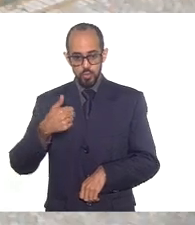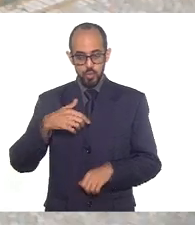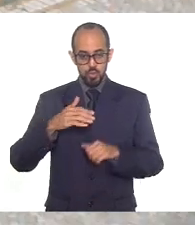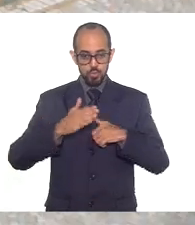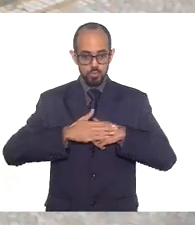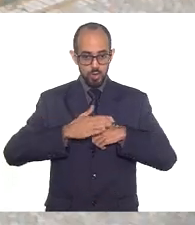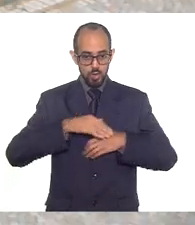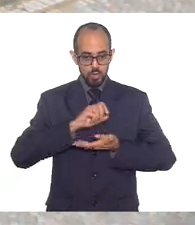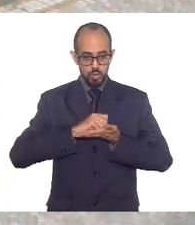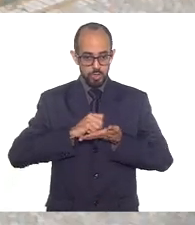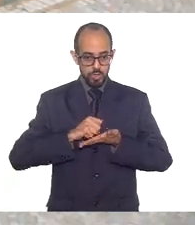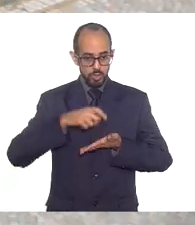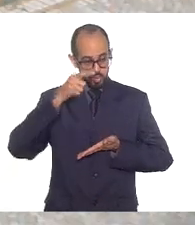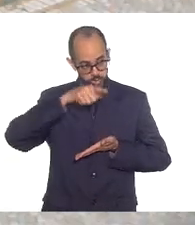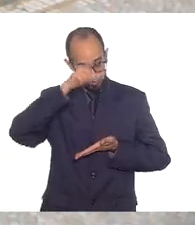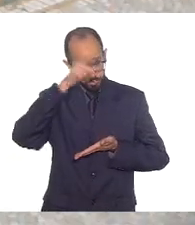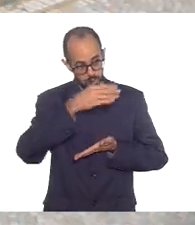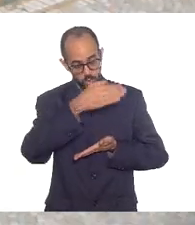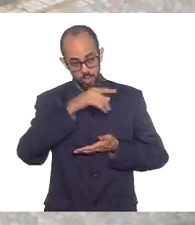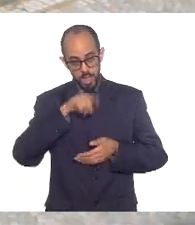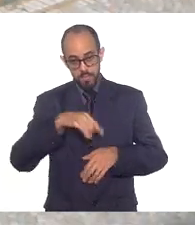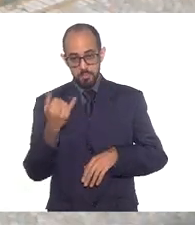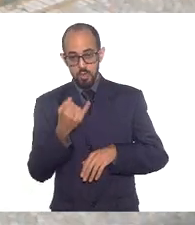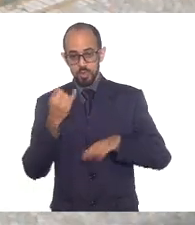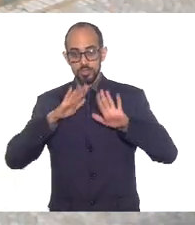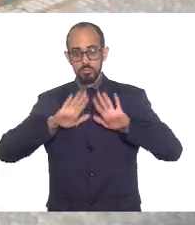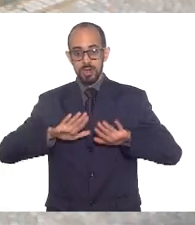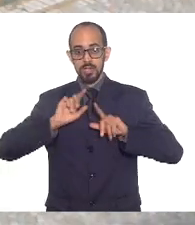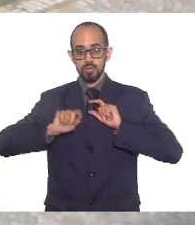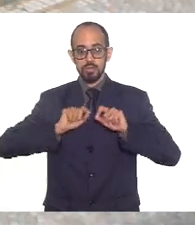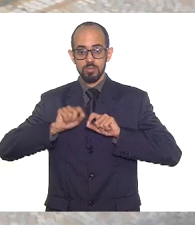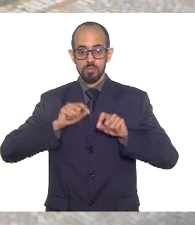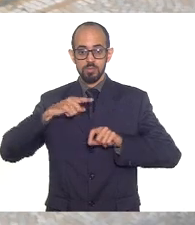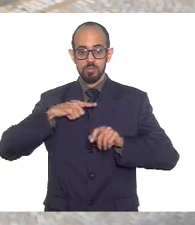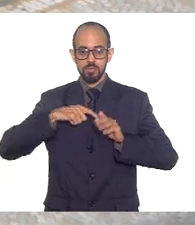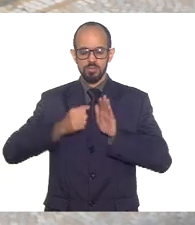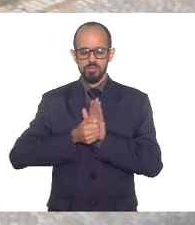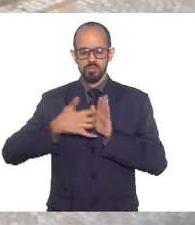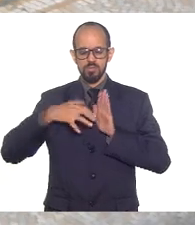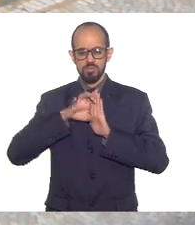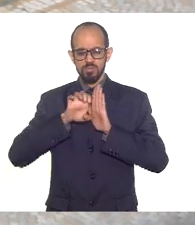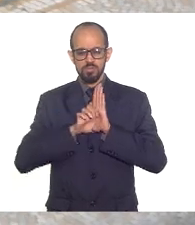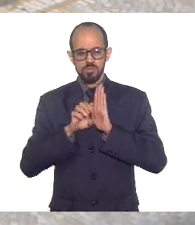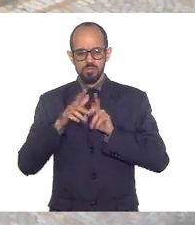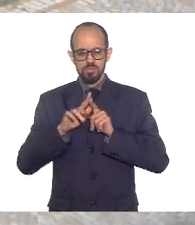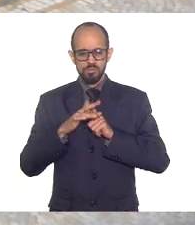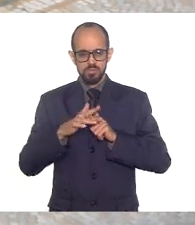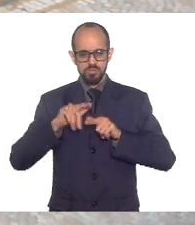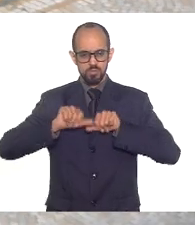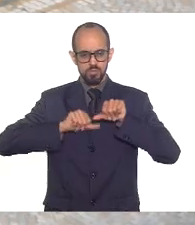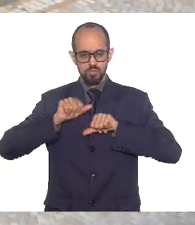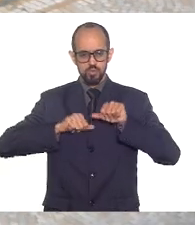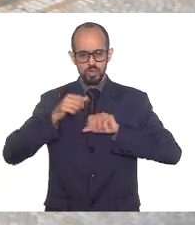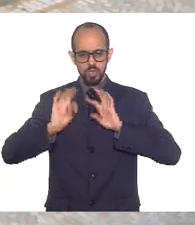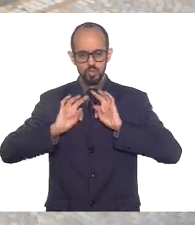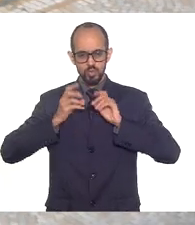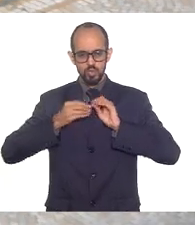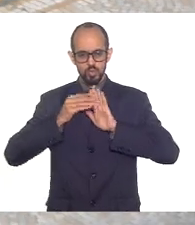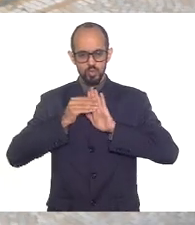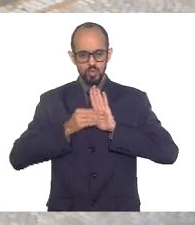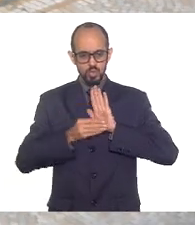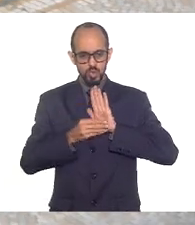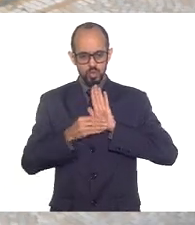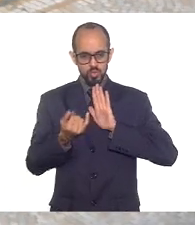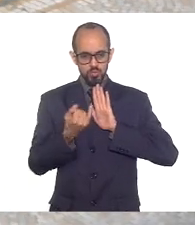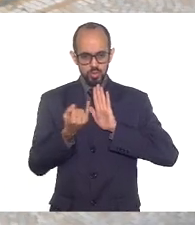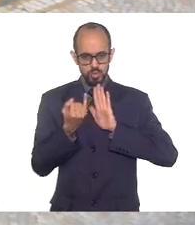altura da mental dos colo um projeto muito importante porém ele recebeu várias emendas que mudou totalmente a importância do